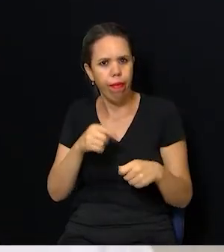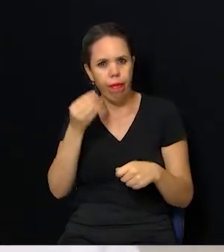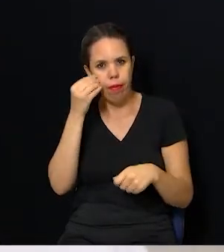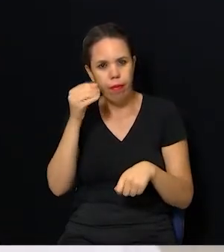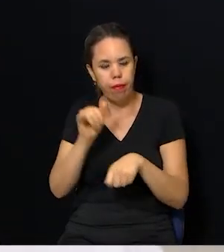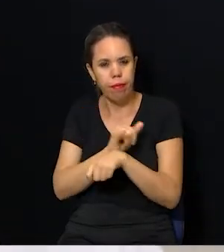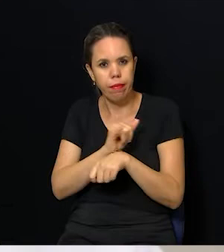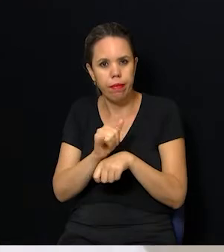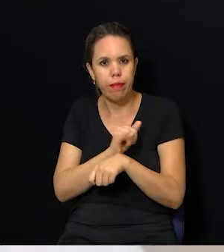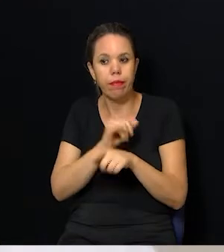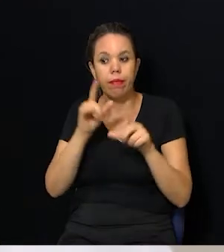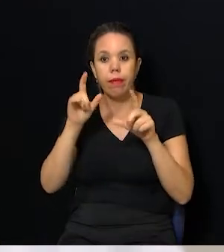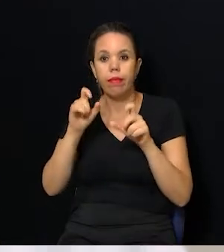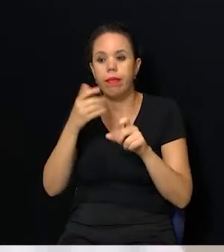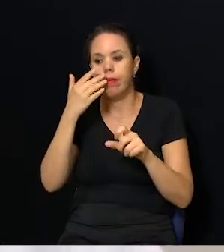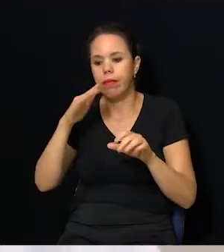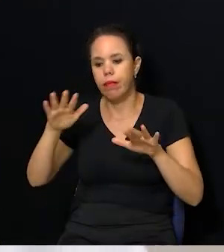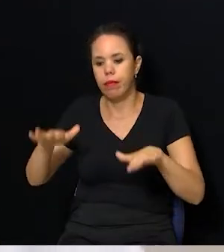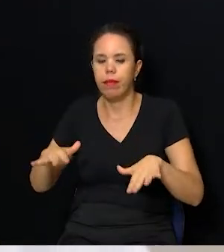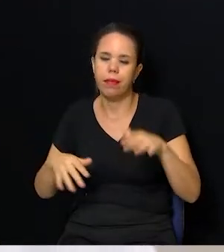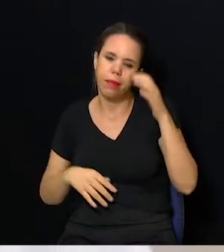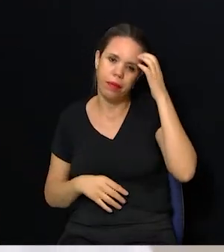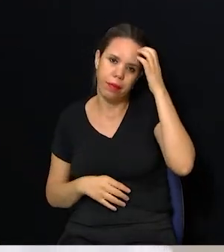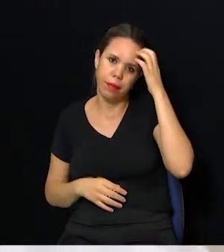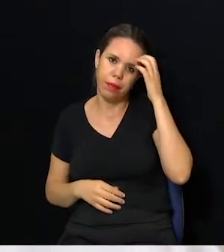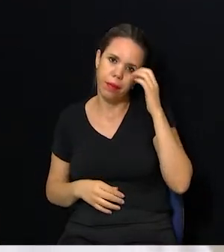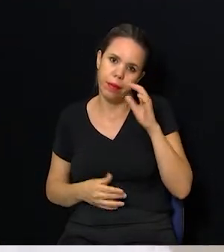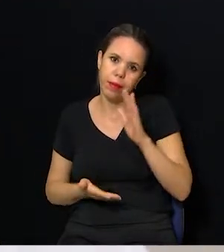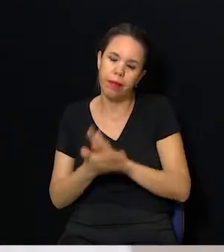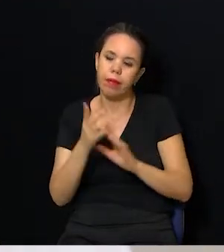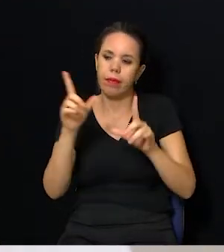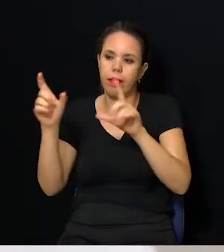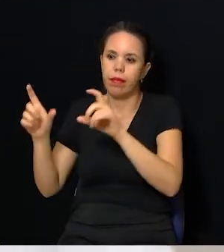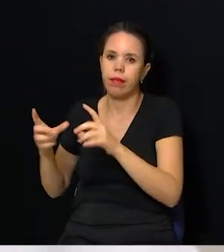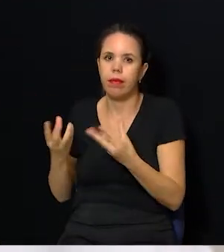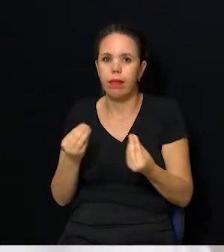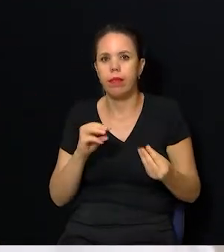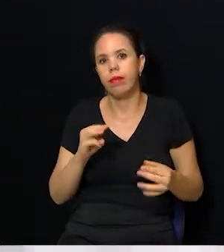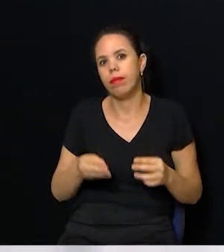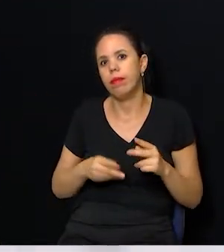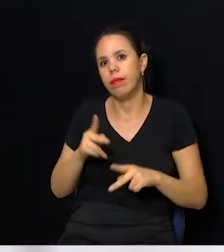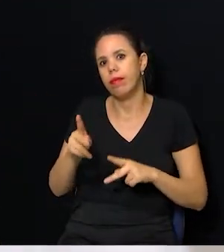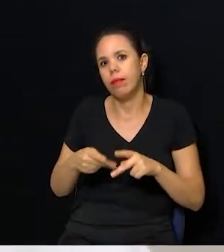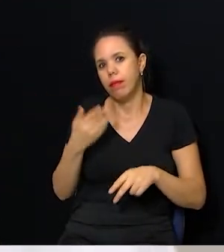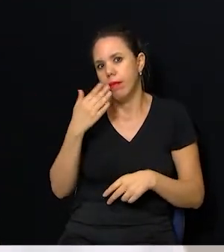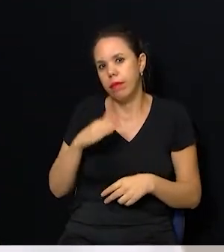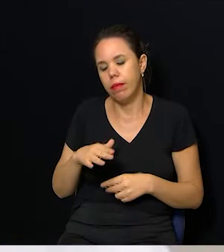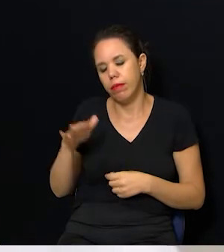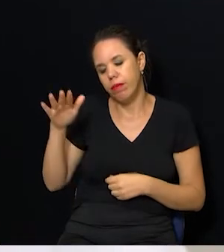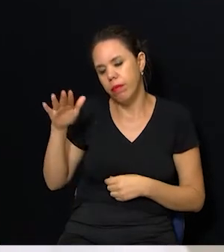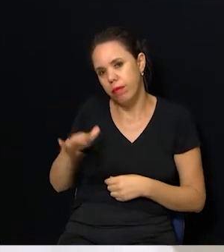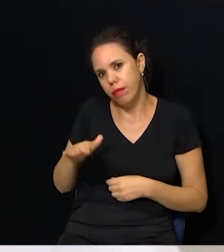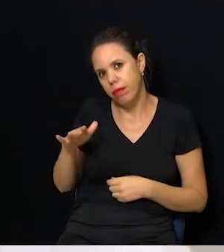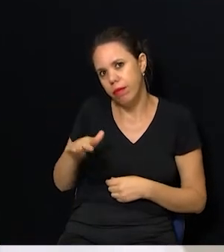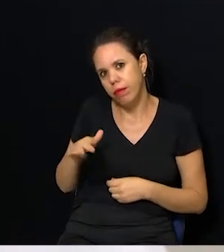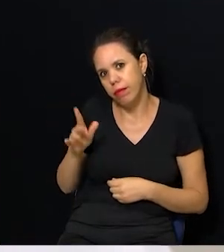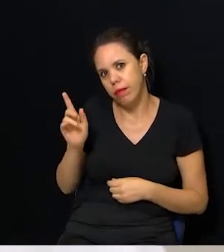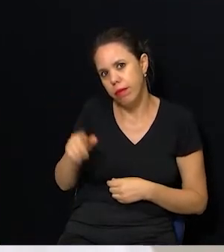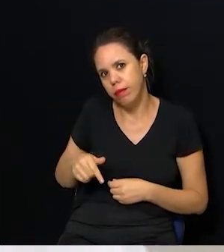olha, quem que não fotografa uma criança pequena, né? Sai fotografando milhares de vezes a criança pequenininha,